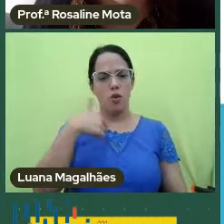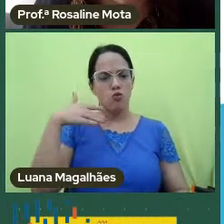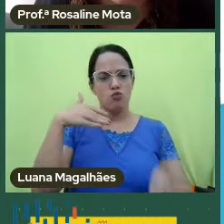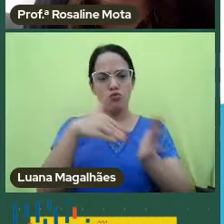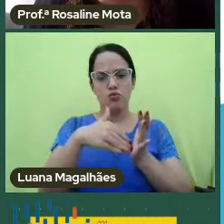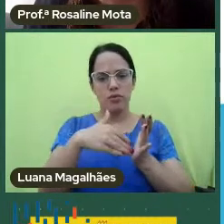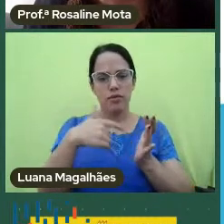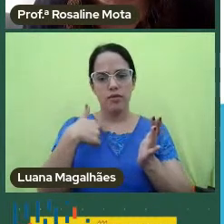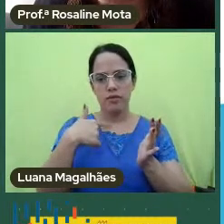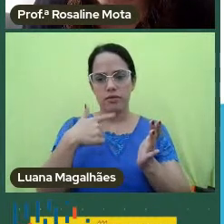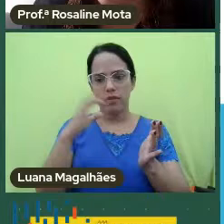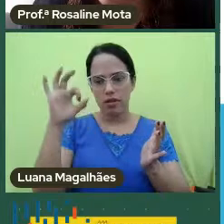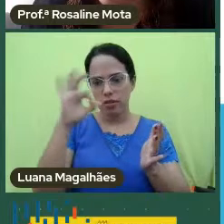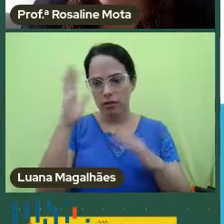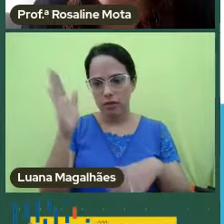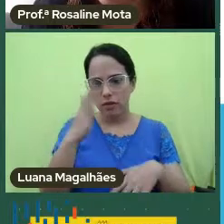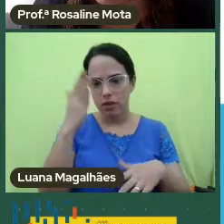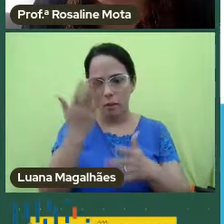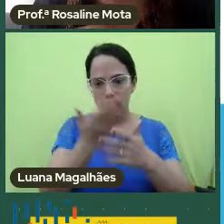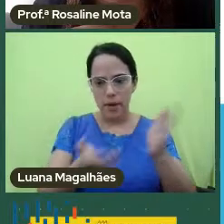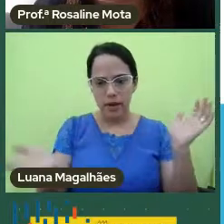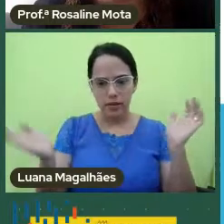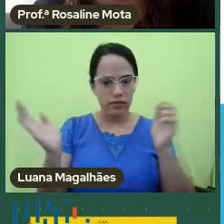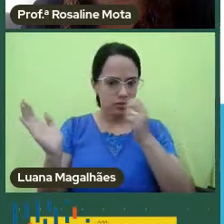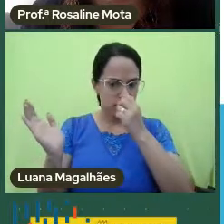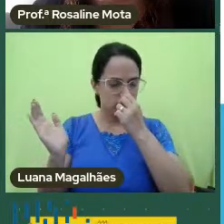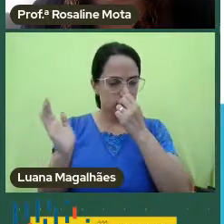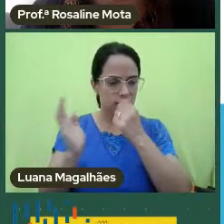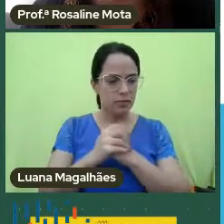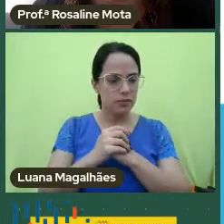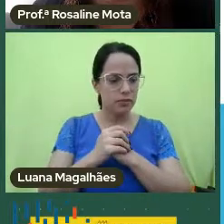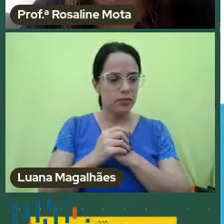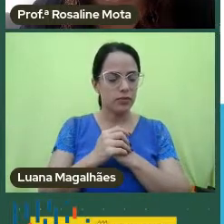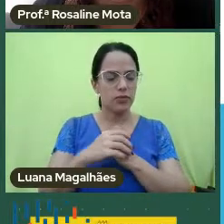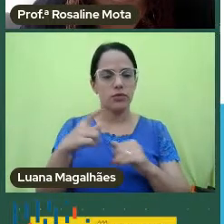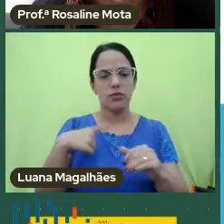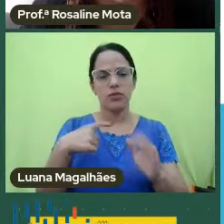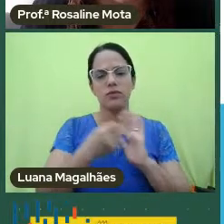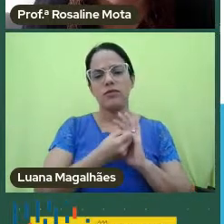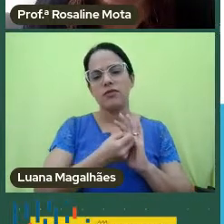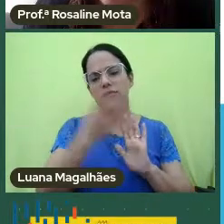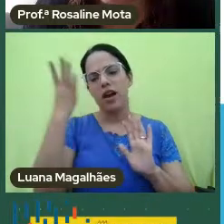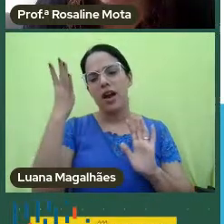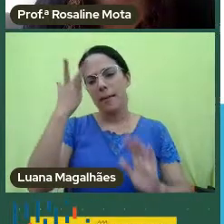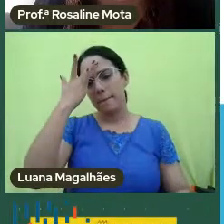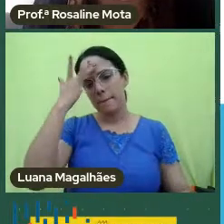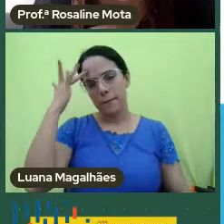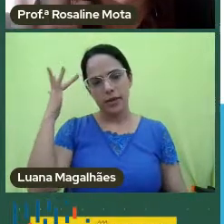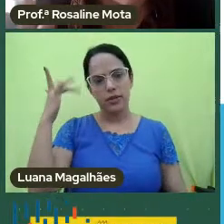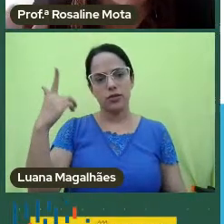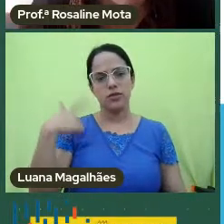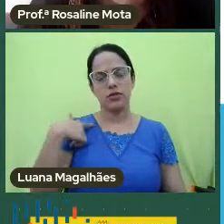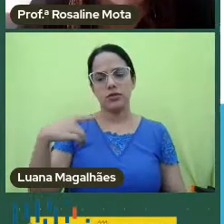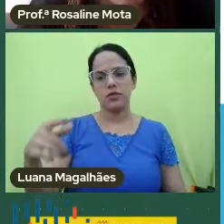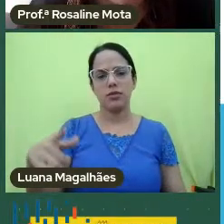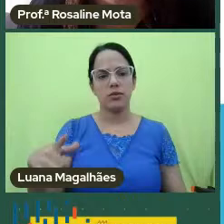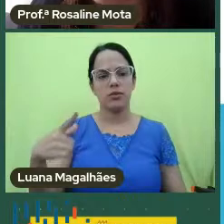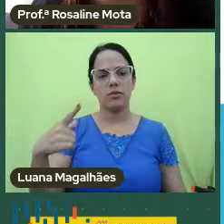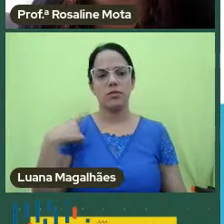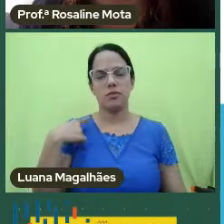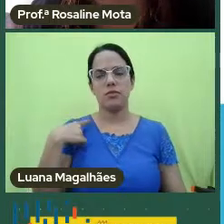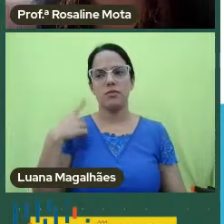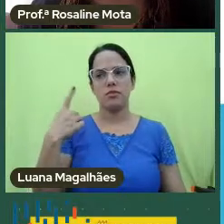stories. Quando eu vejo, já foi. Já tive dezenas, centenas de pessoas que me marcaram no stories e